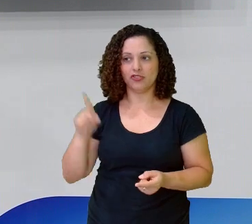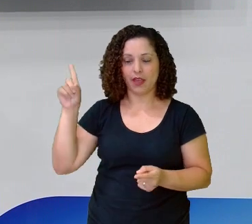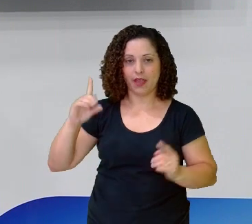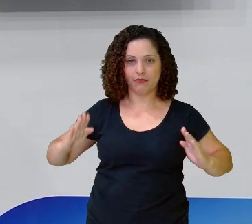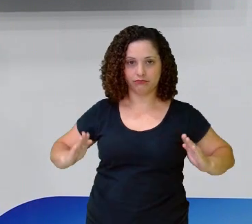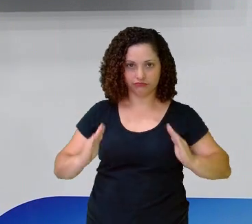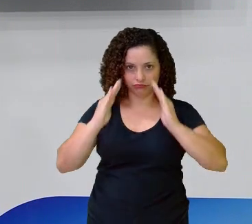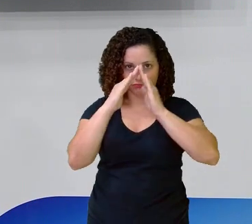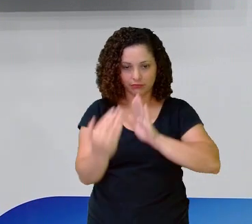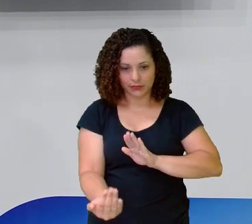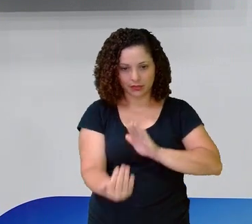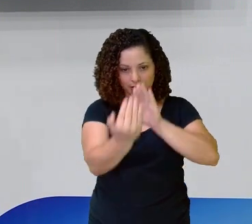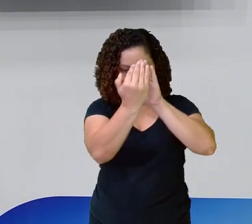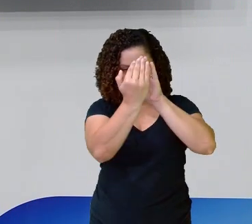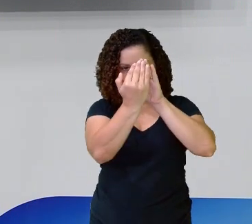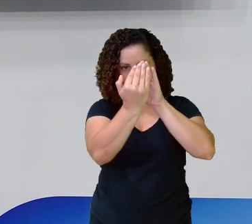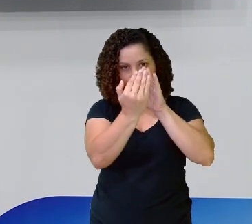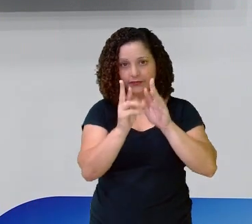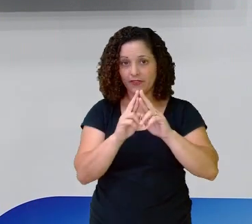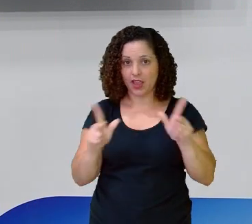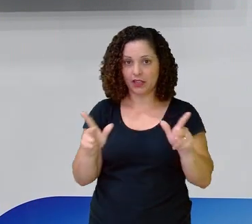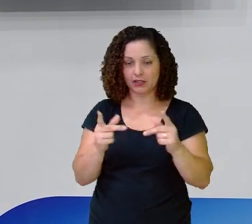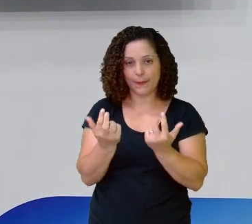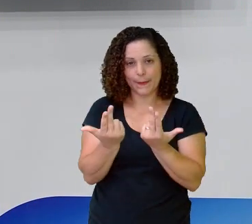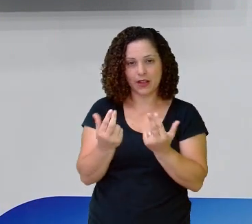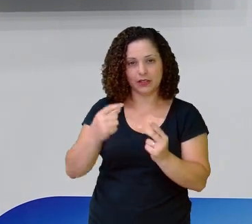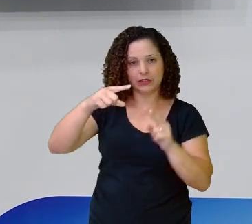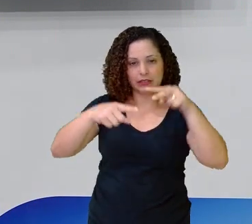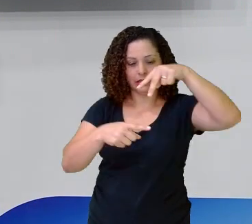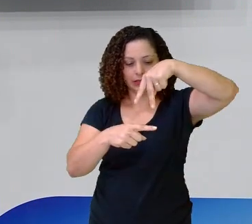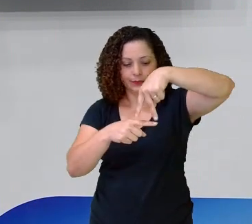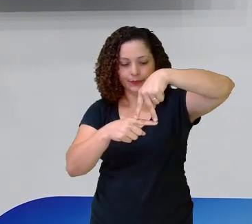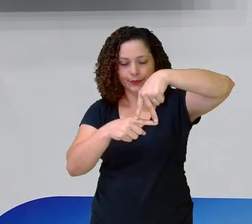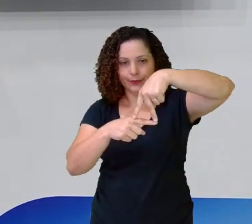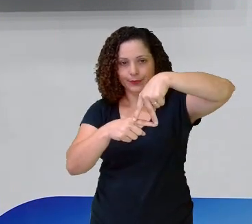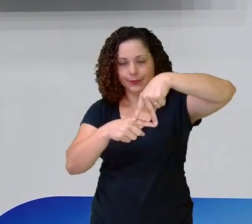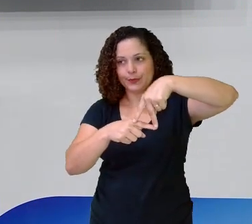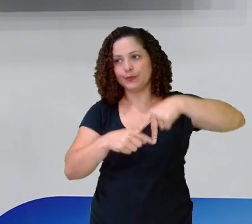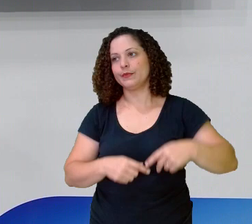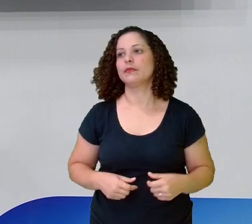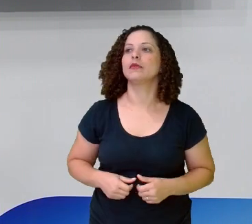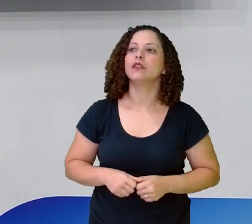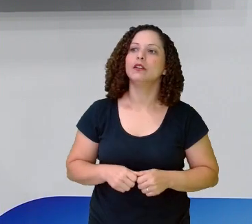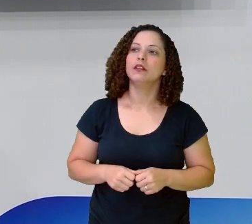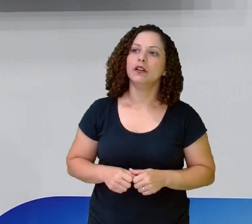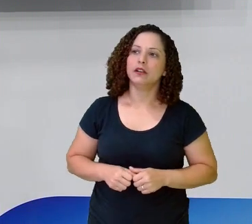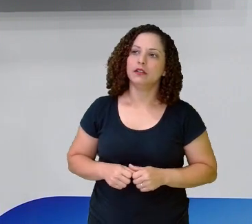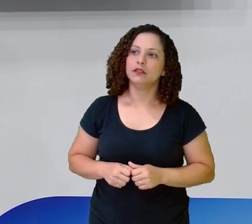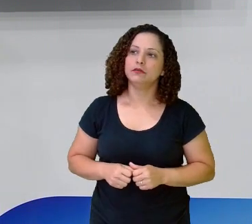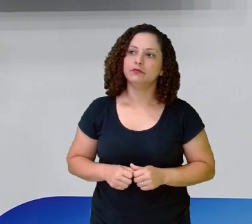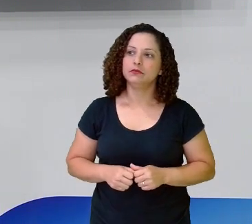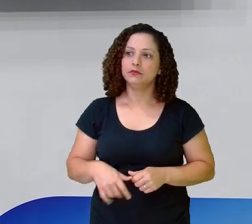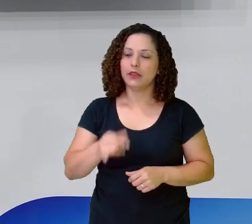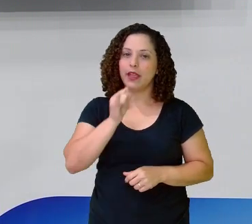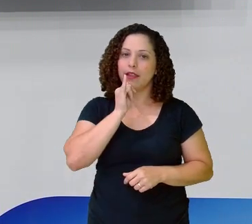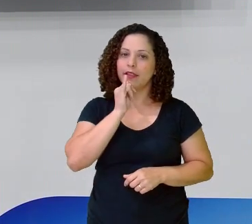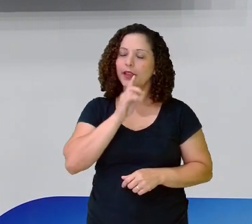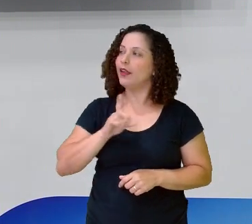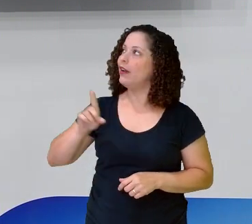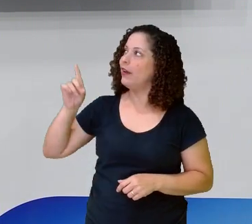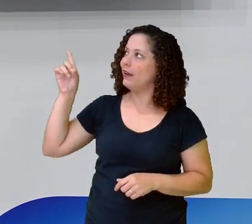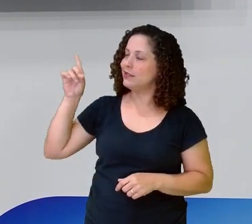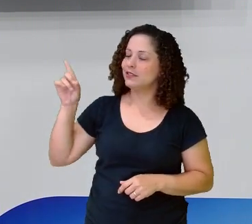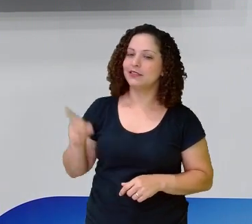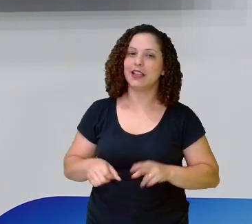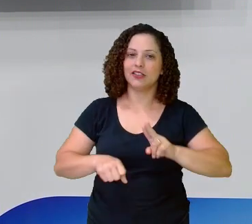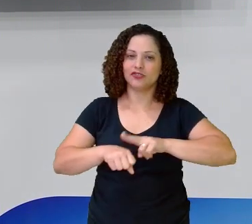triangulares. Tranquilo? Olha que exemplo maravilhoso. Hoje eu não trouxe, mas já tiveram algumas aulas onde eu trouxe esse chocolate aí, que